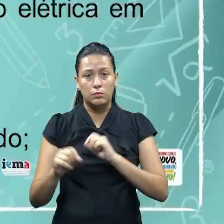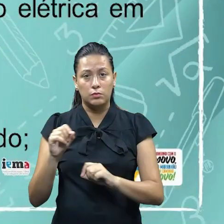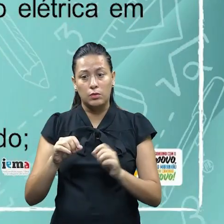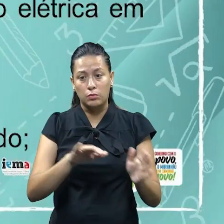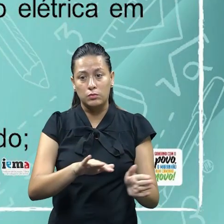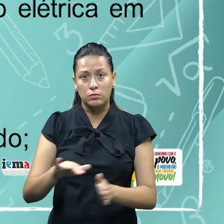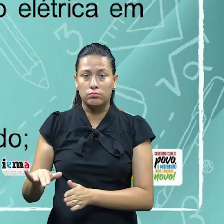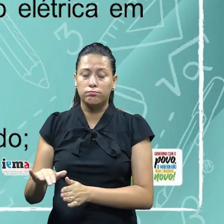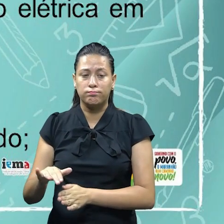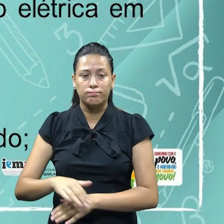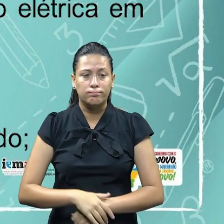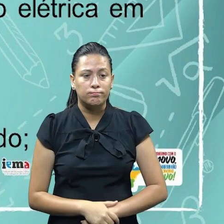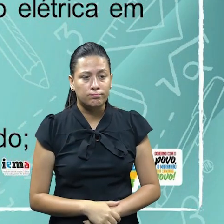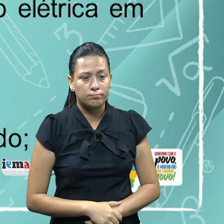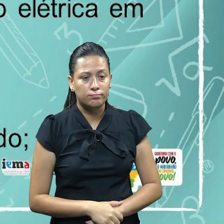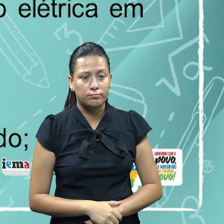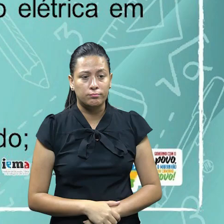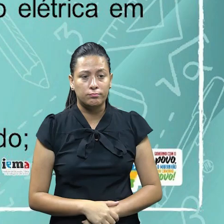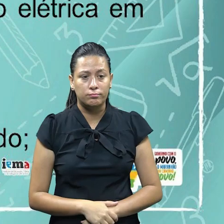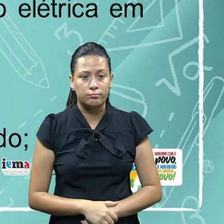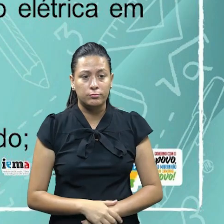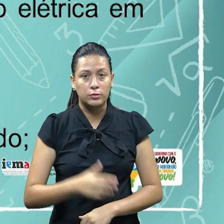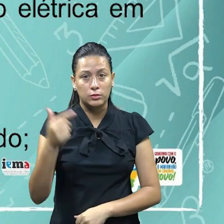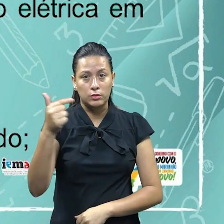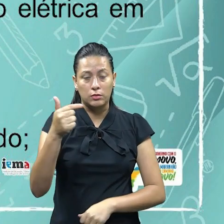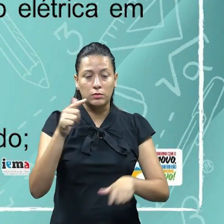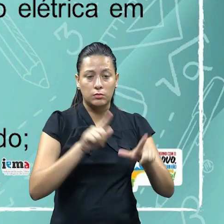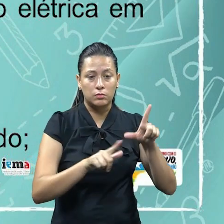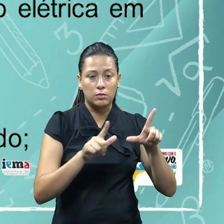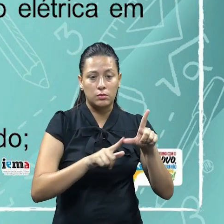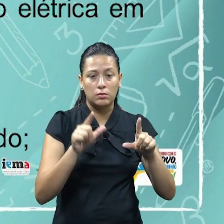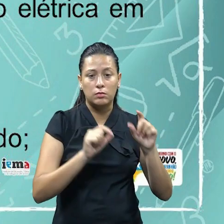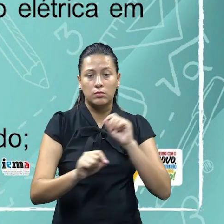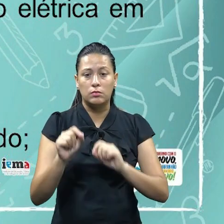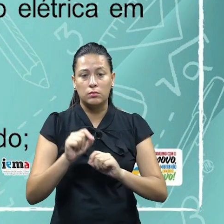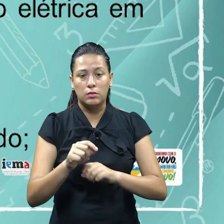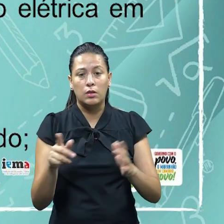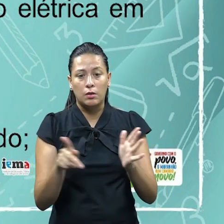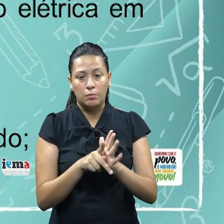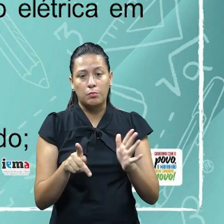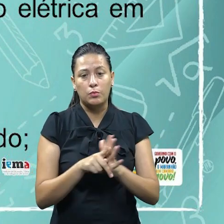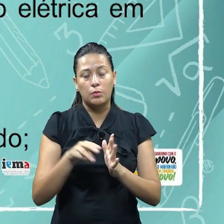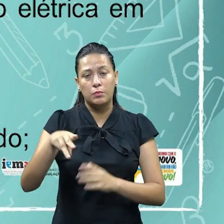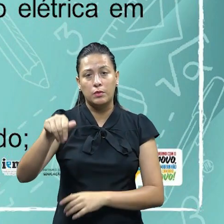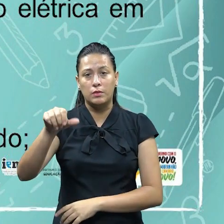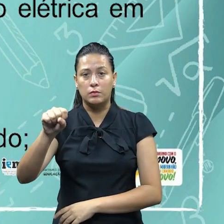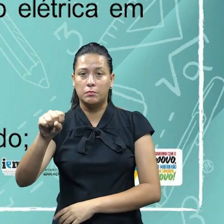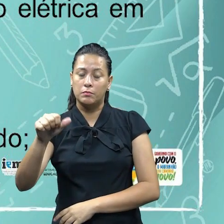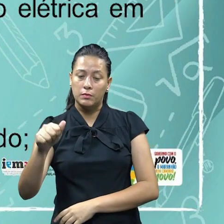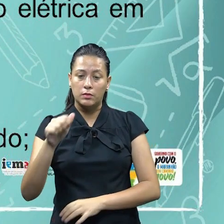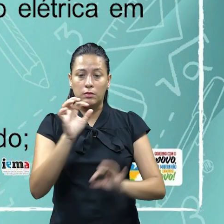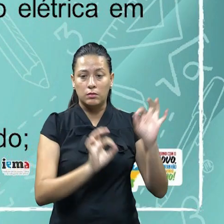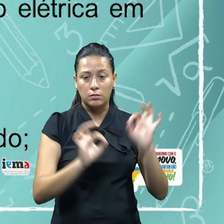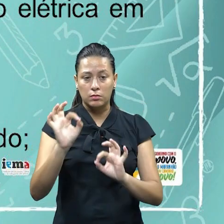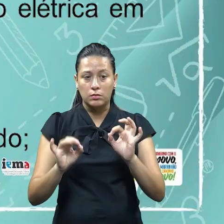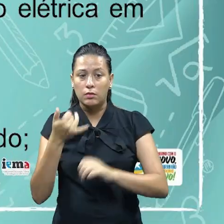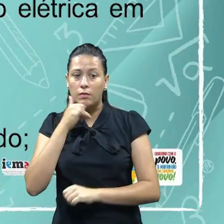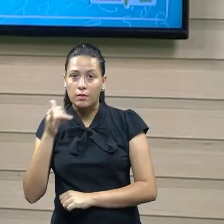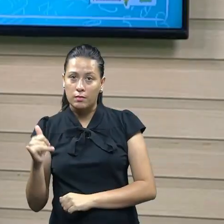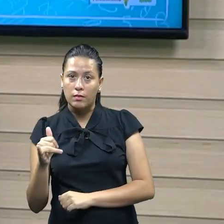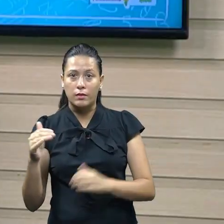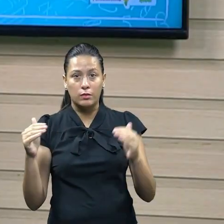isolada. Já a segunda letra é a situação das massas da instalação elétrica em relação à